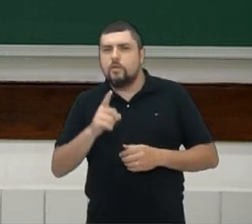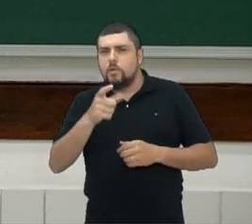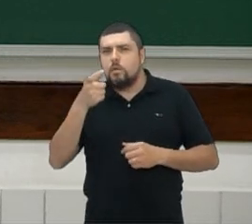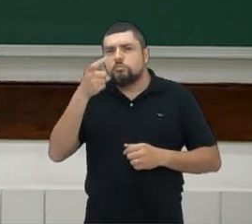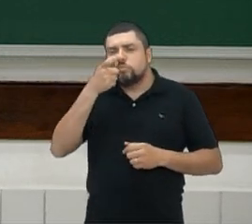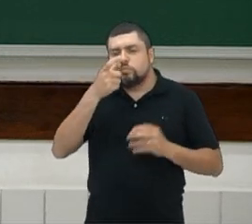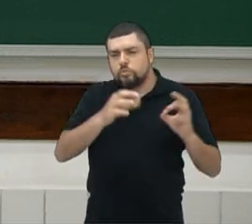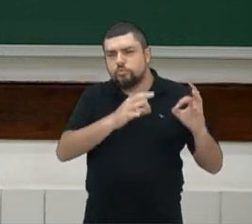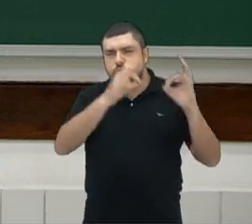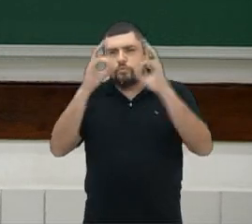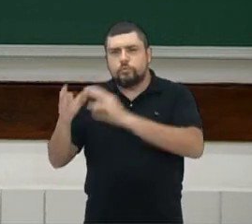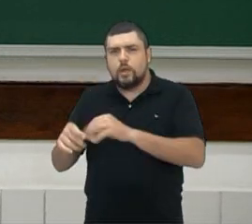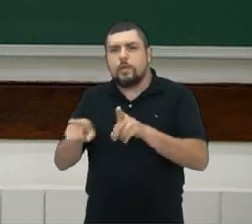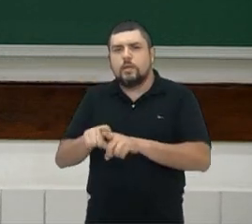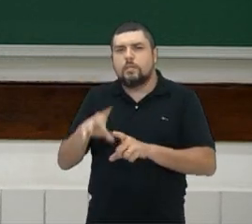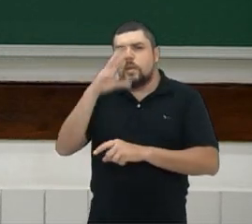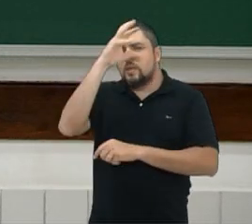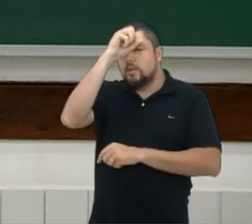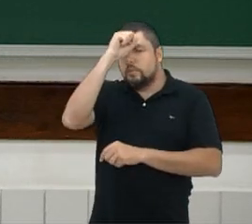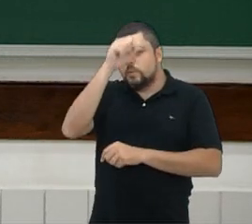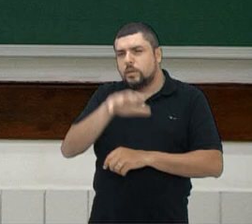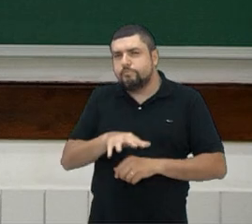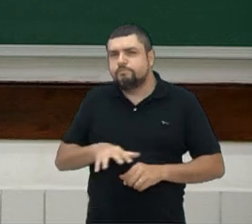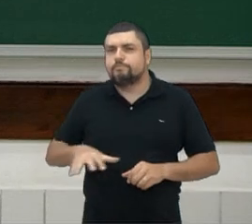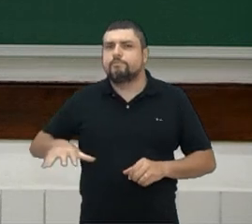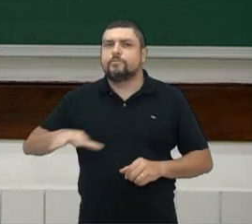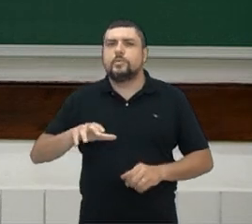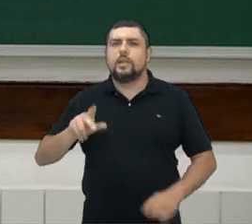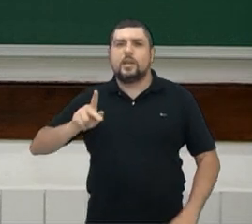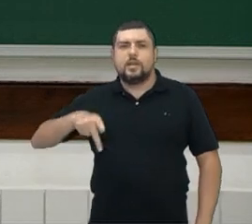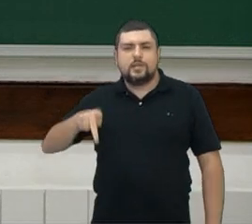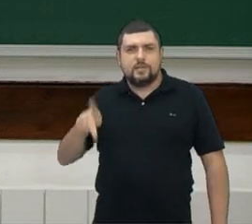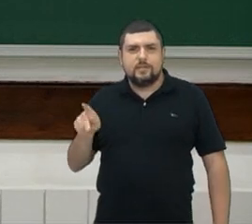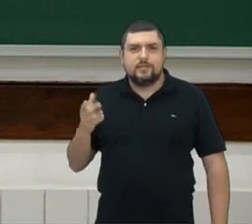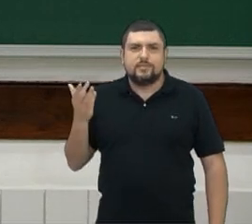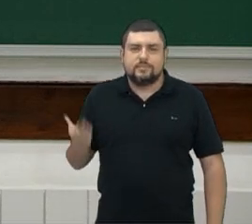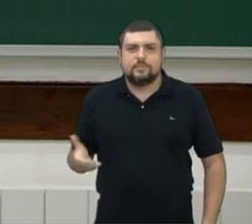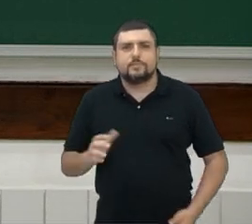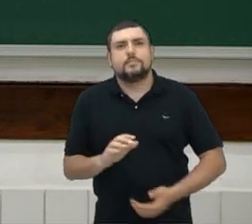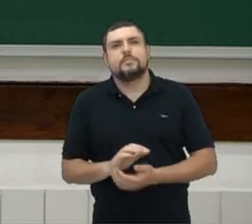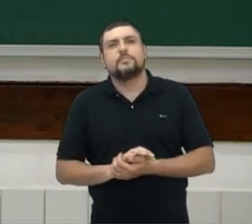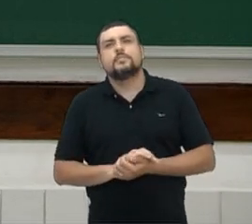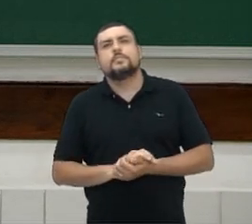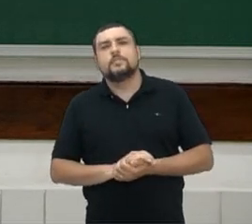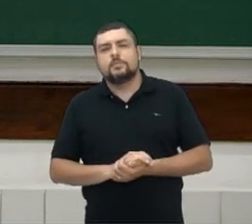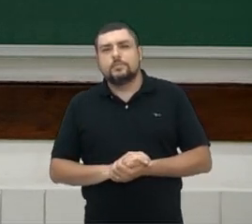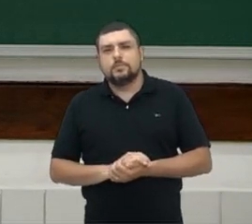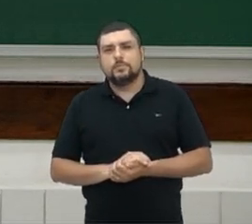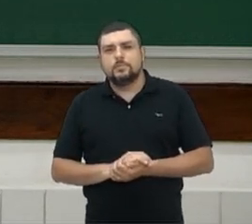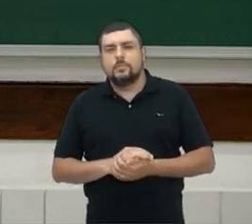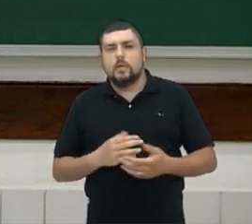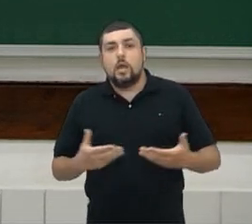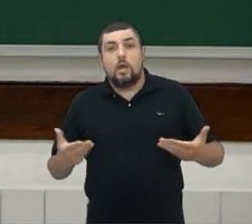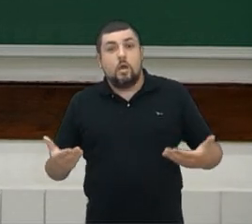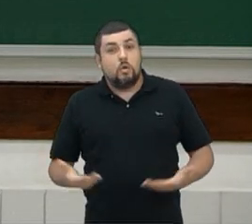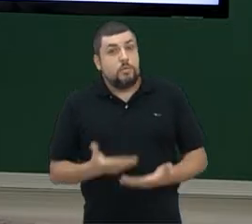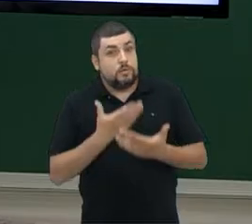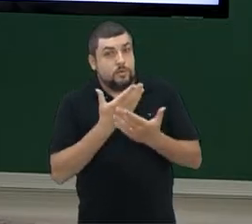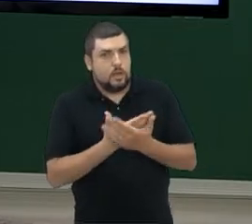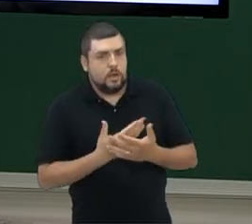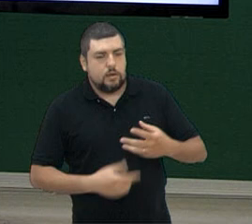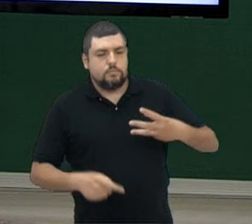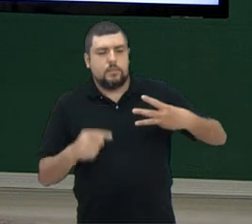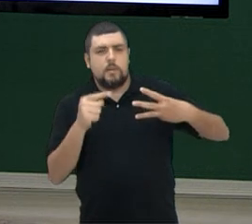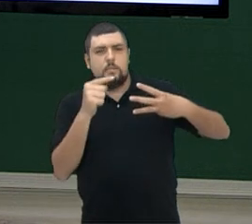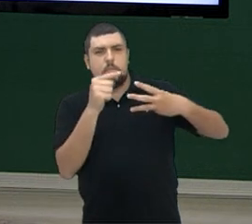aprender muito sobre essa civilização fenomenal da história. Vou trazer para vocês, então, nossos três objetivos, que hoje nós vamos